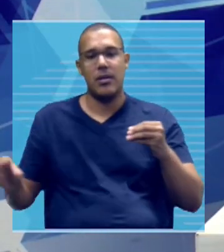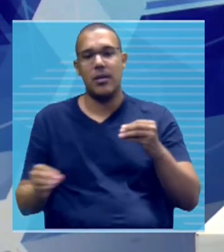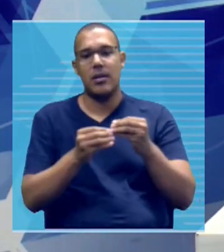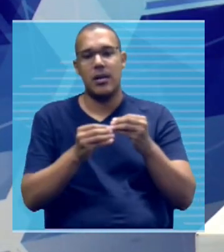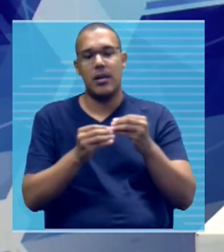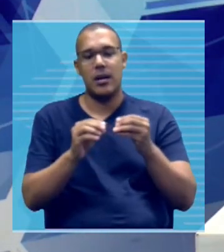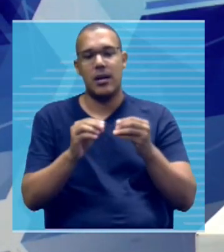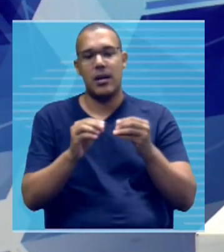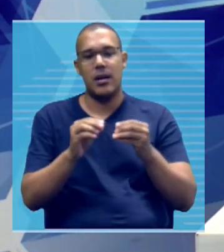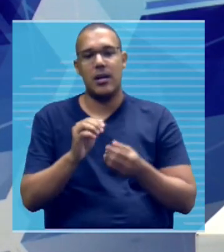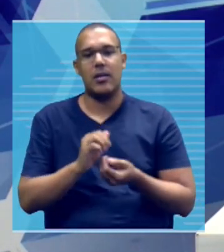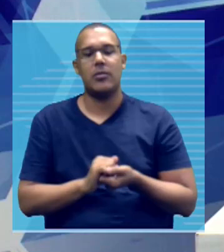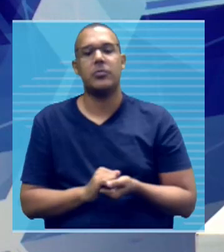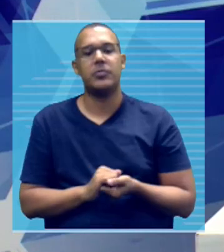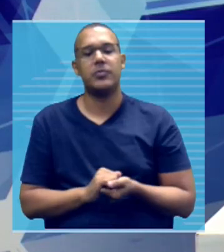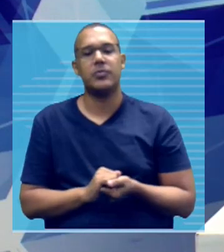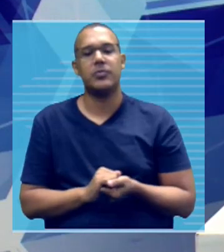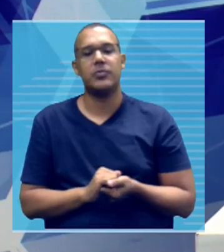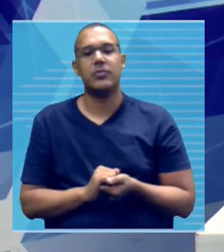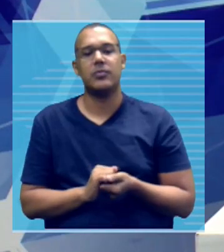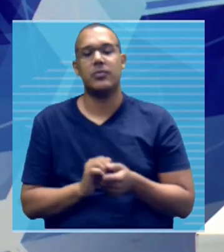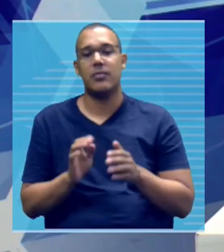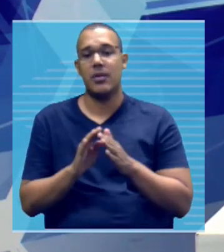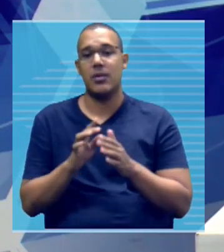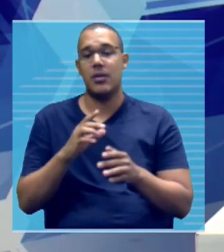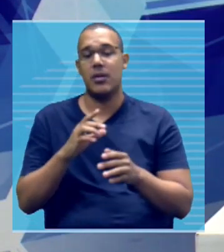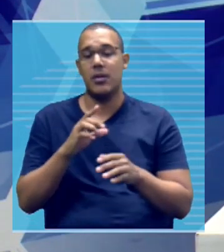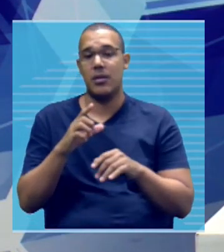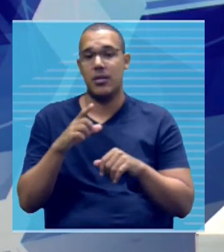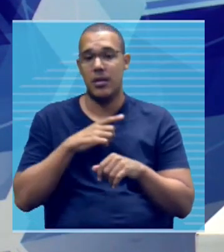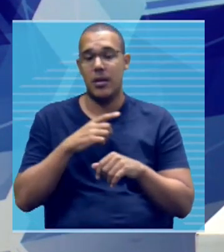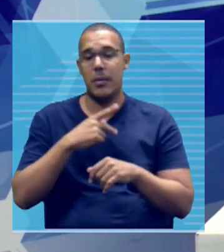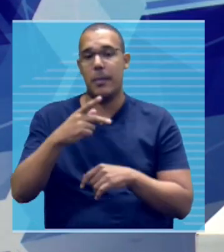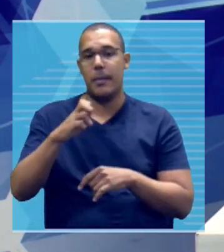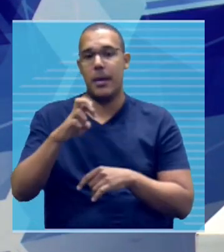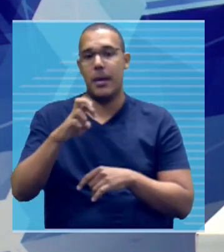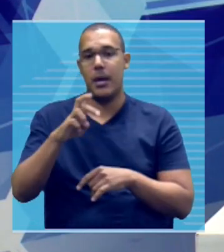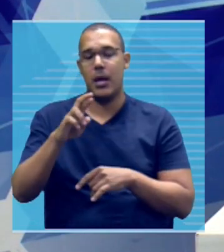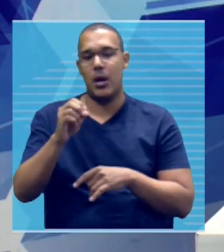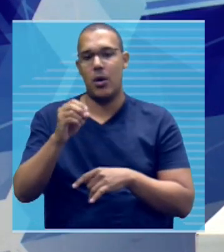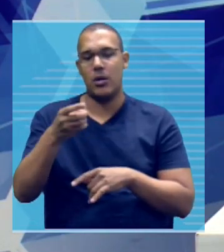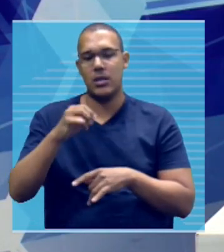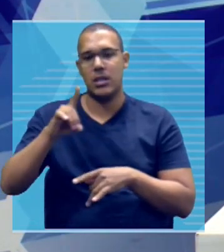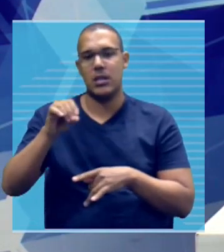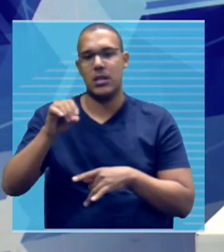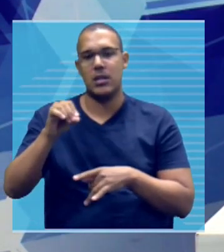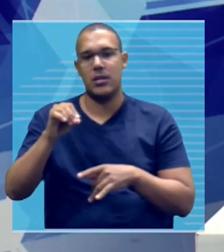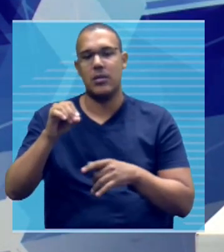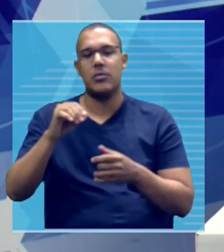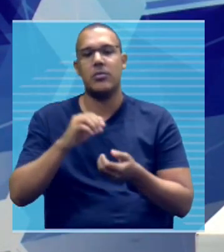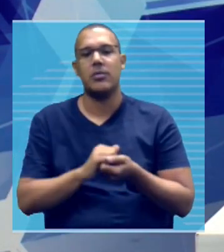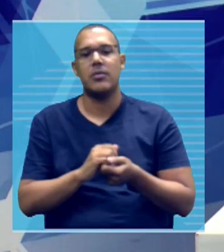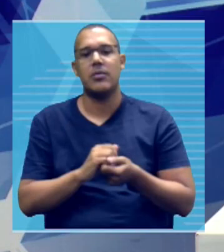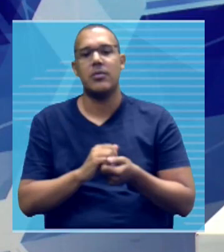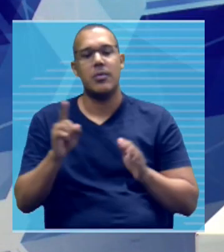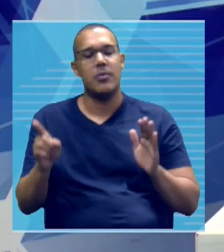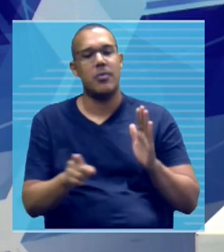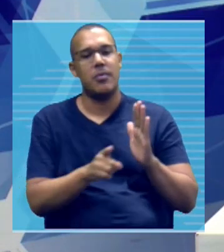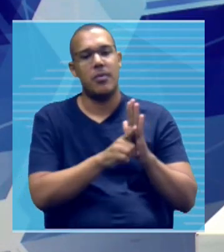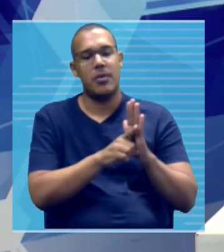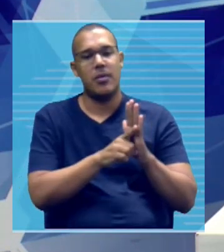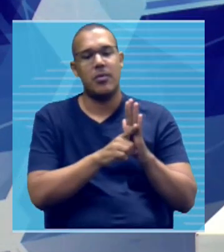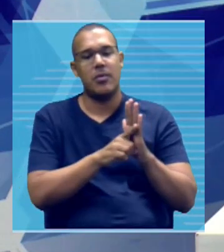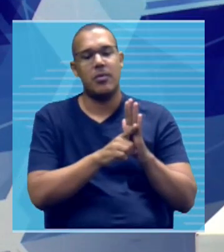de HBr a um alceno na presença de peróxido, né? Pode ver que o hidrogênio foi para o carbono menos